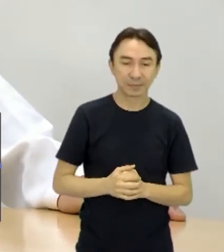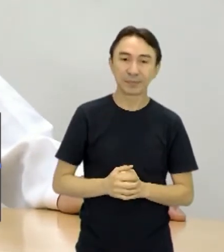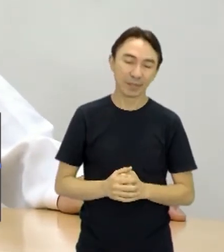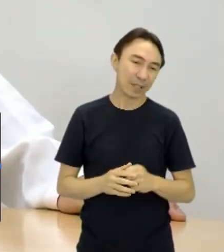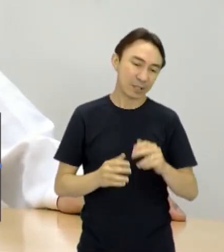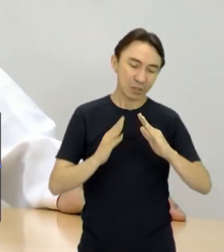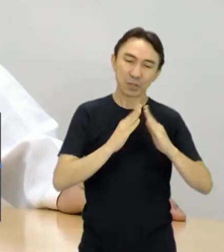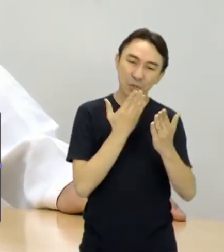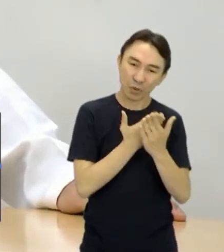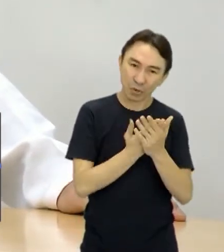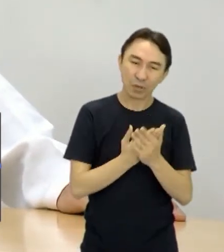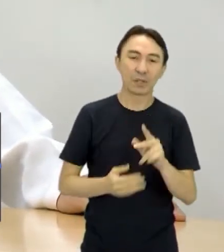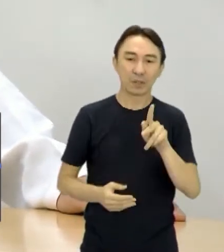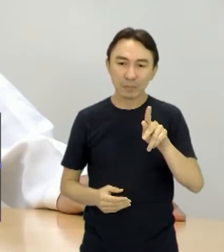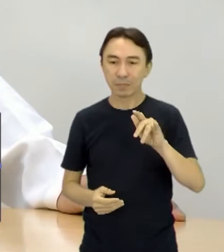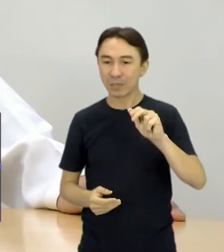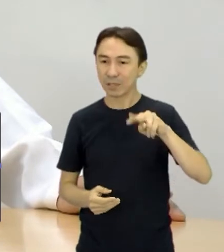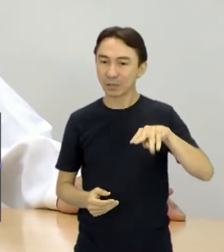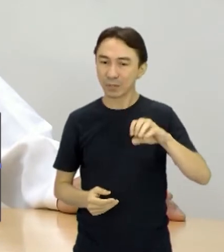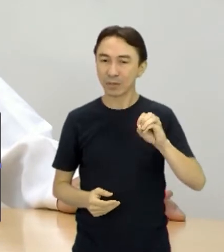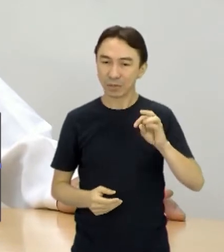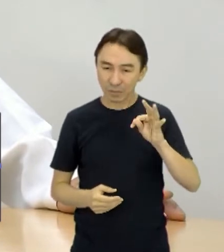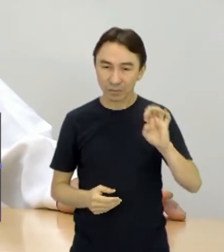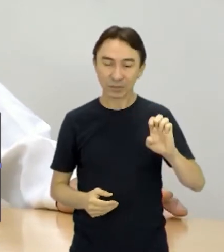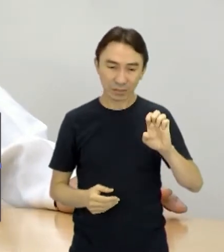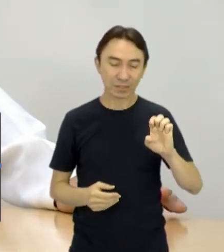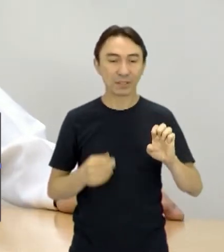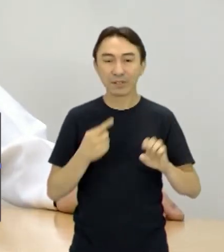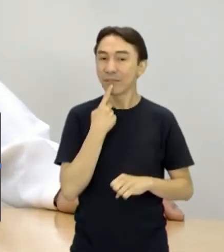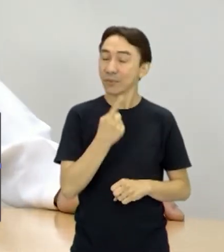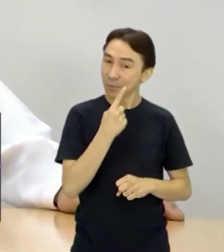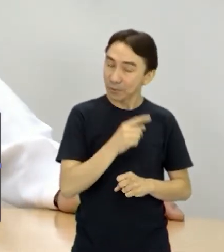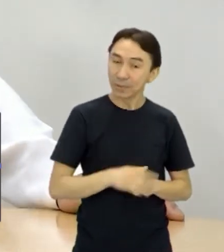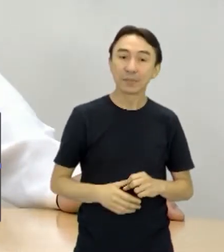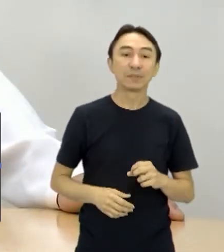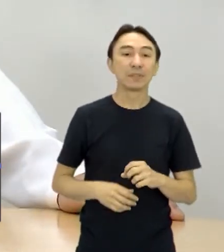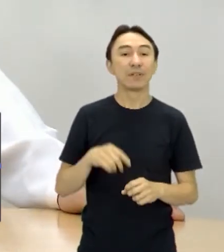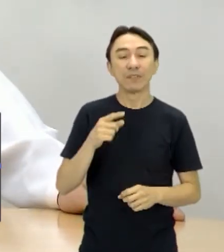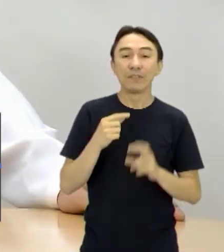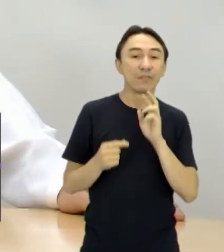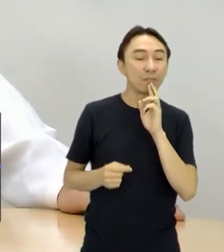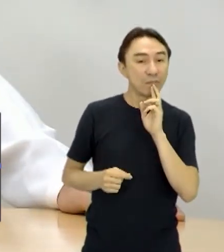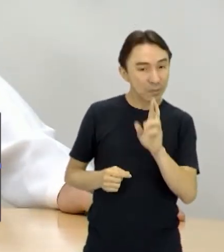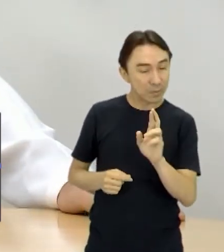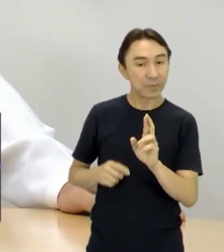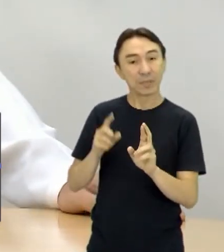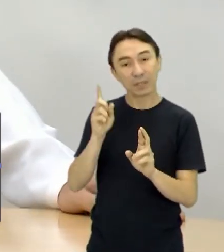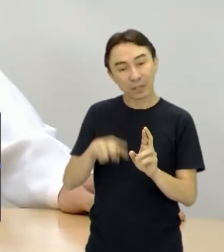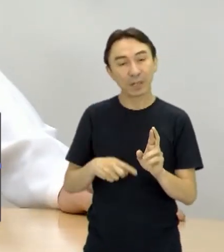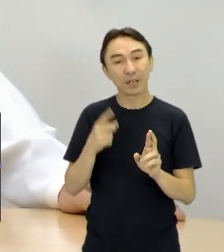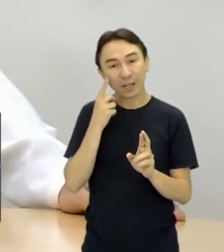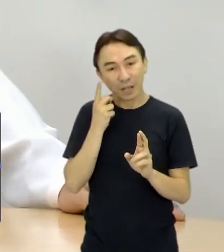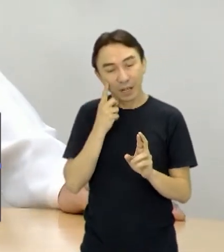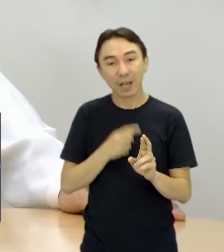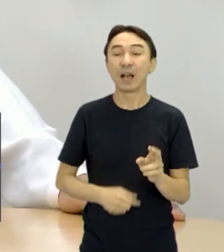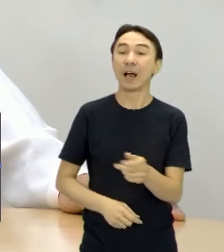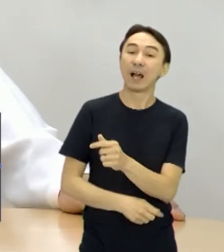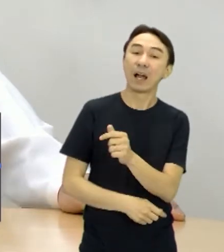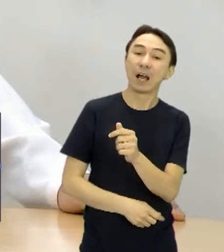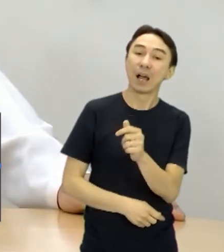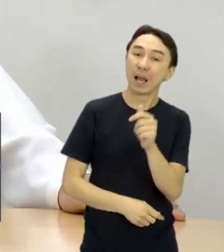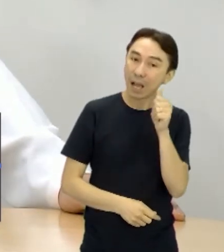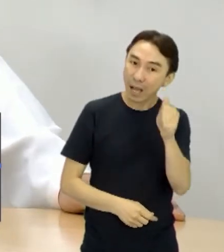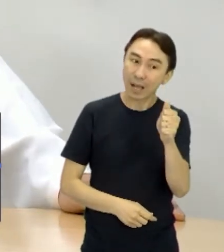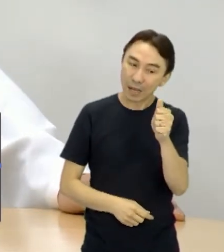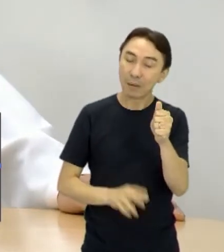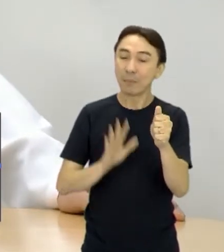Gabriele, a Giovana, o Jonathan, a Isabelle, o Renan, a Nicole e o Eric, eles falaram que é a letra A, mas depende do ponto como olhamos. Isso aqui já faz tempo que tá aqui,